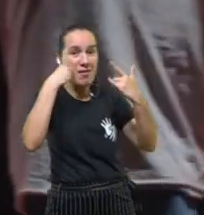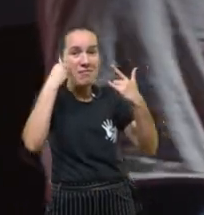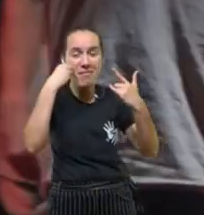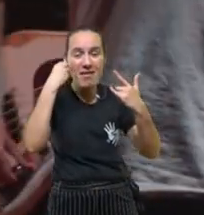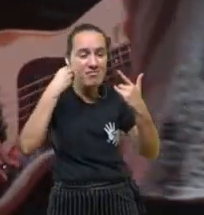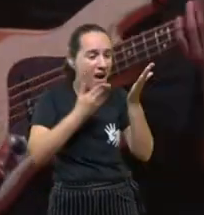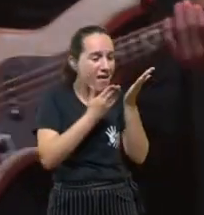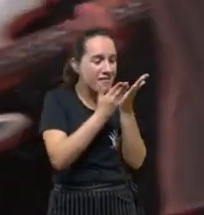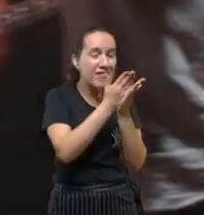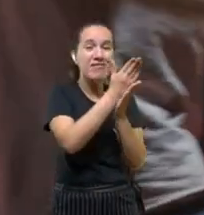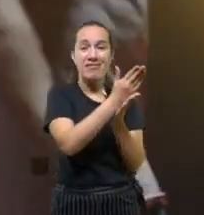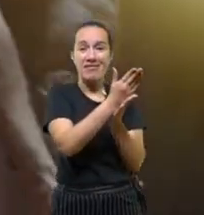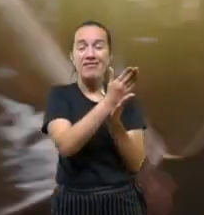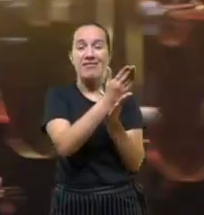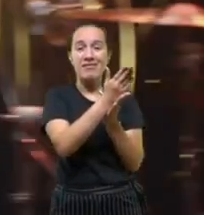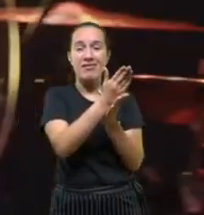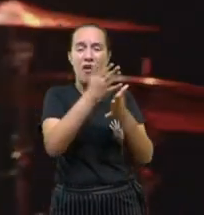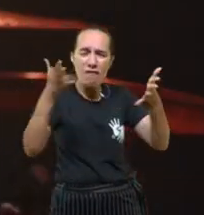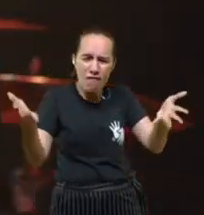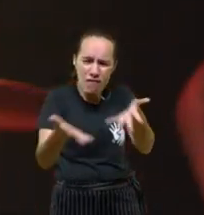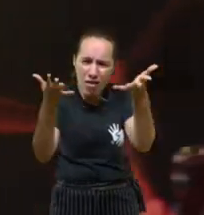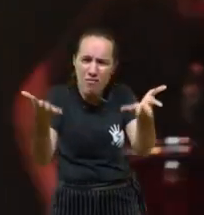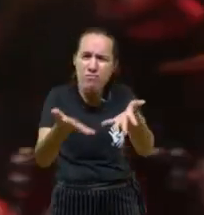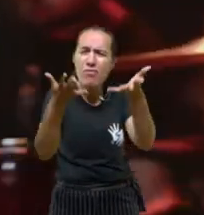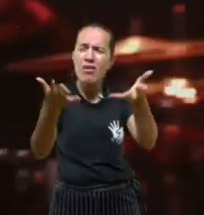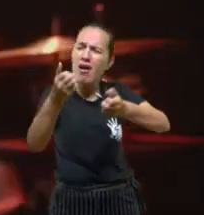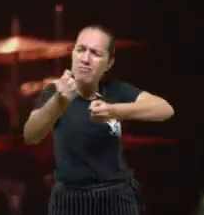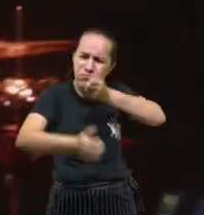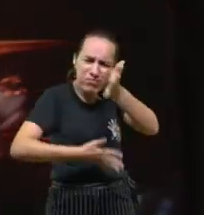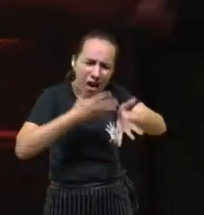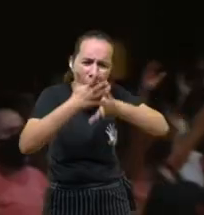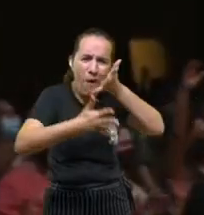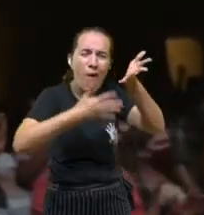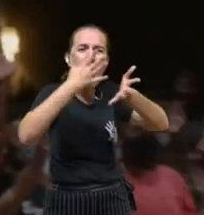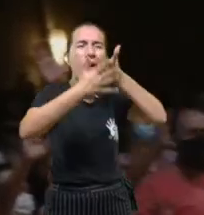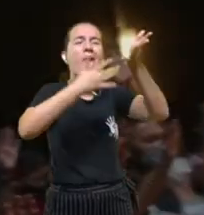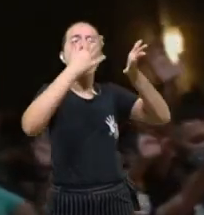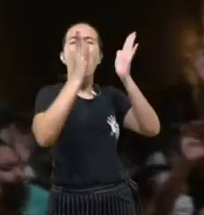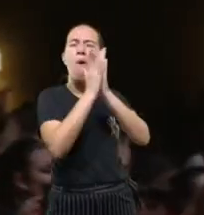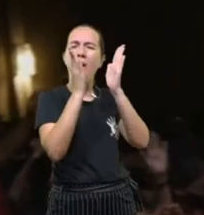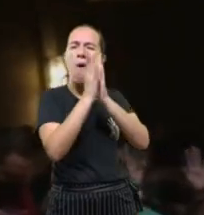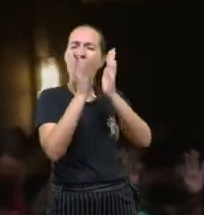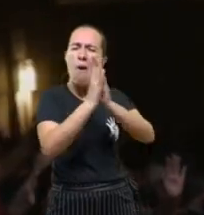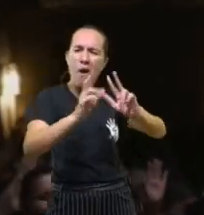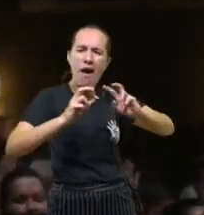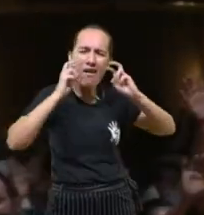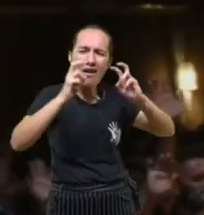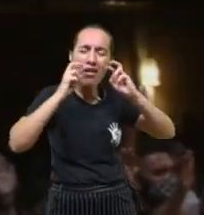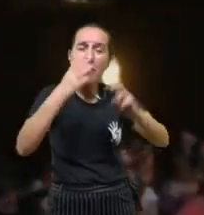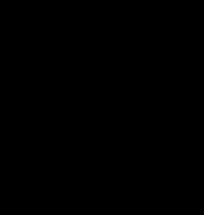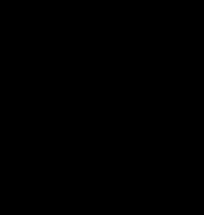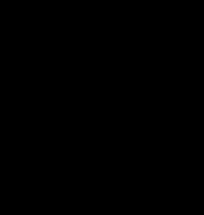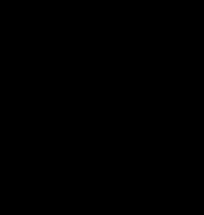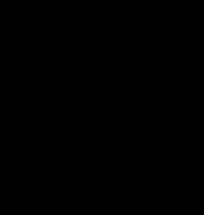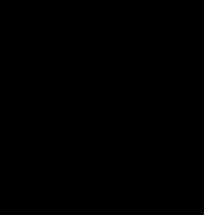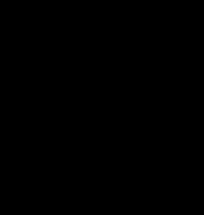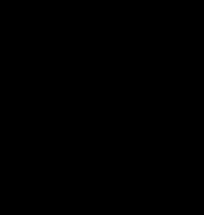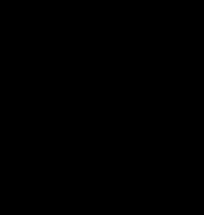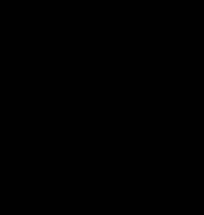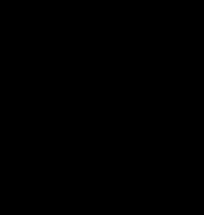e alorai alavassi. Vamos lá, levanta sua voz agora. Começa a clamar o Senhor.